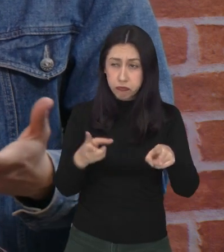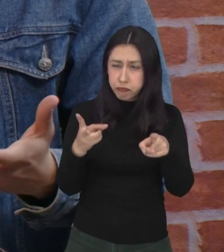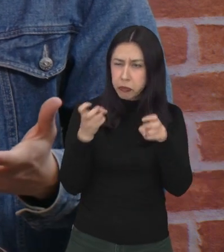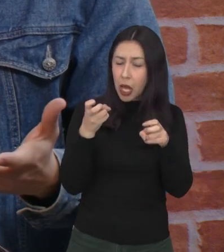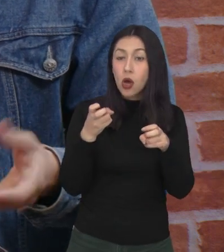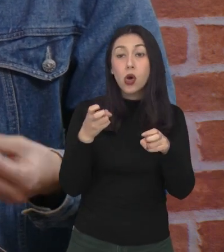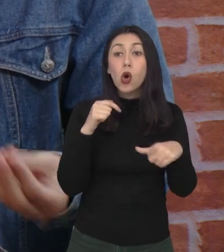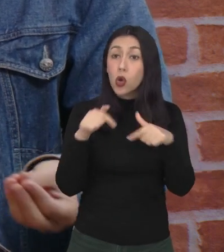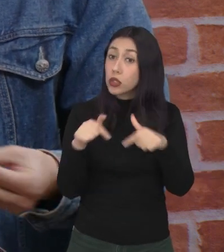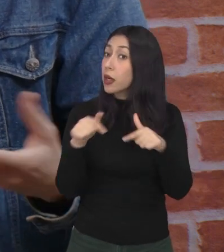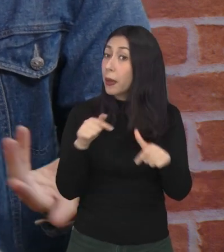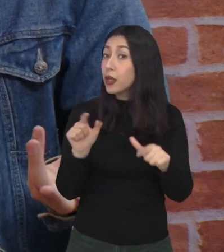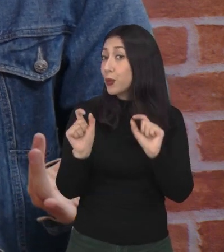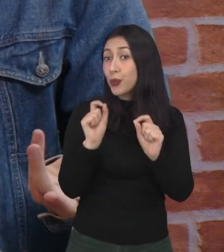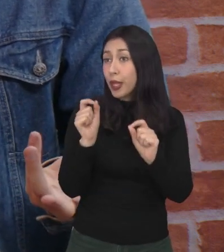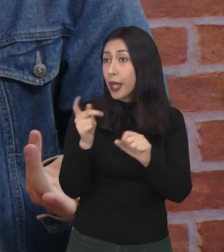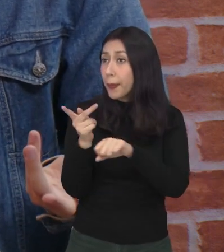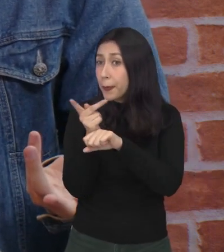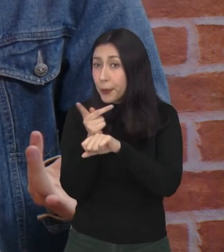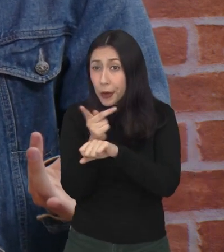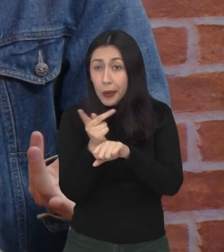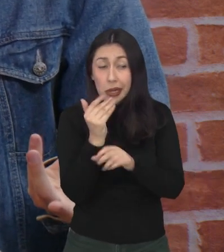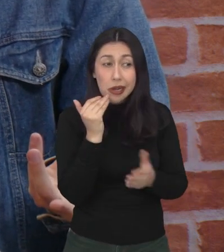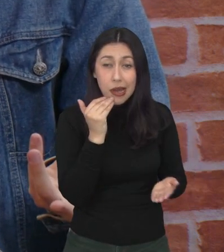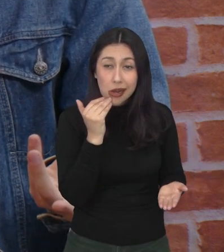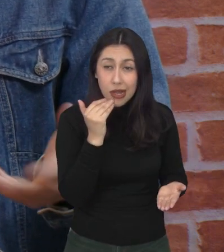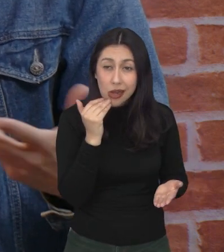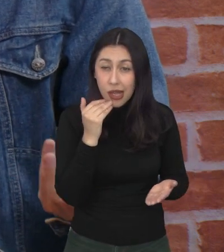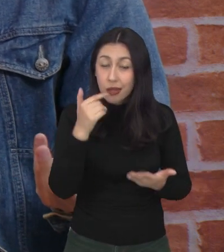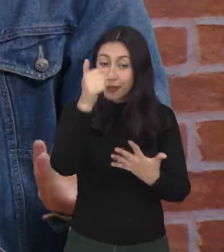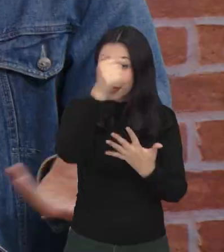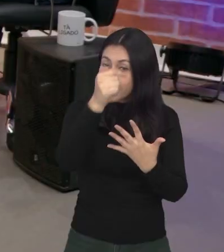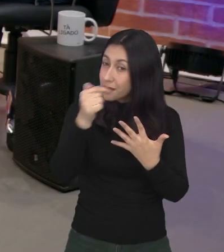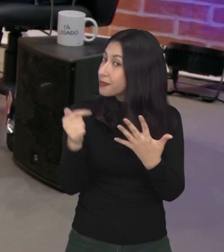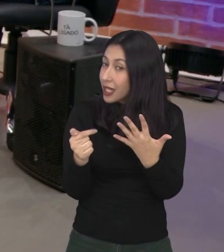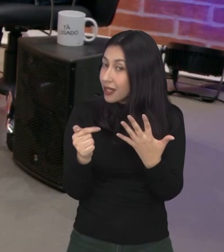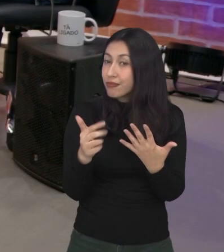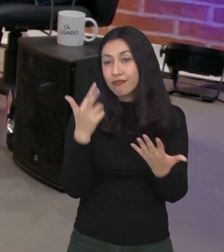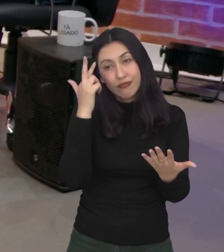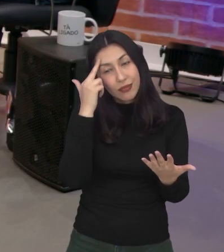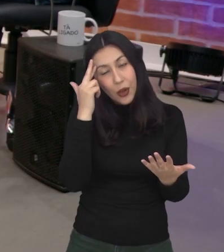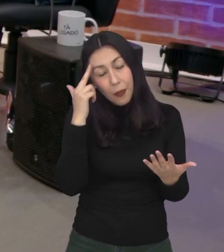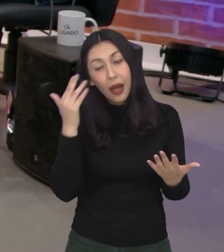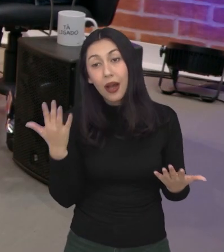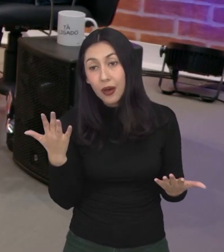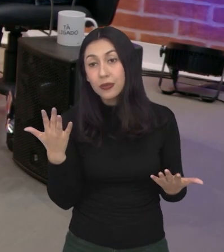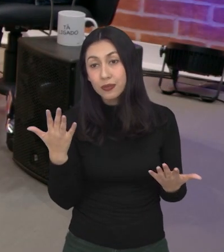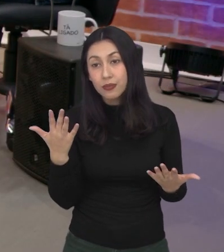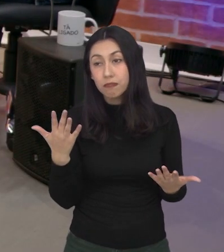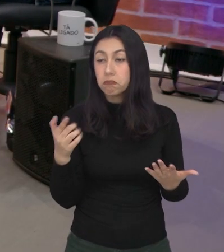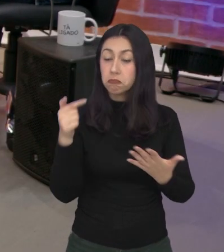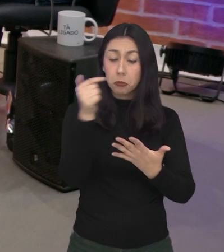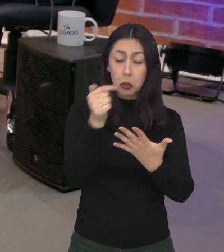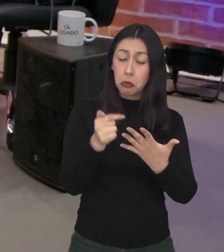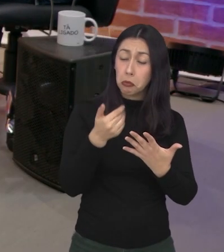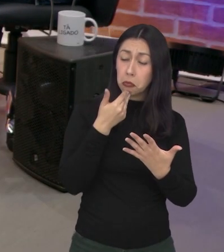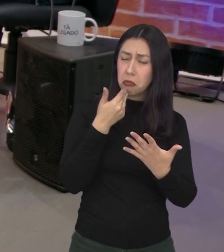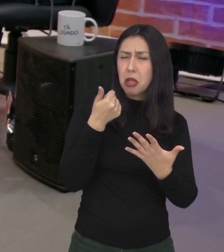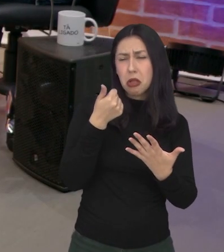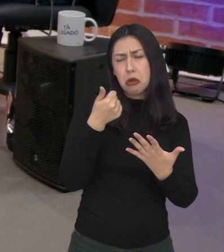apresentador hoje. Pode criar, o nosso bate-papo tá muito legal, mas isso a gente vai continuar no nosso próximo bloco e eu volto já.